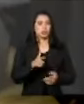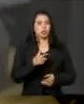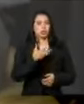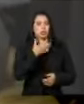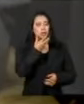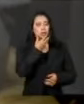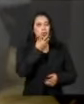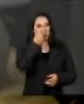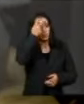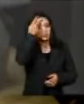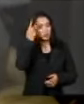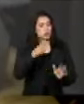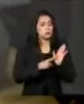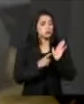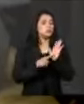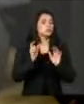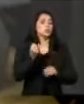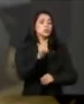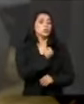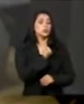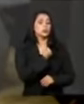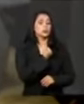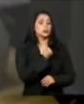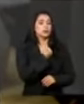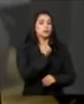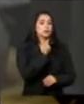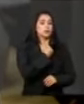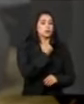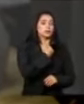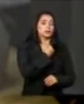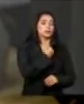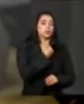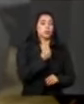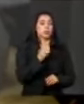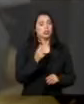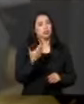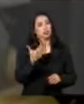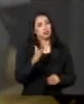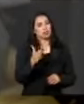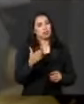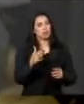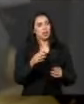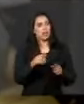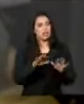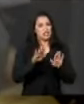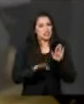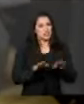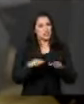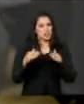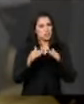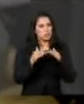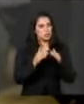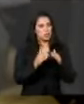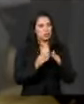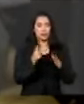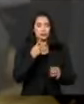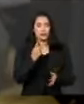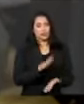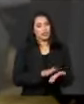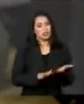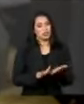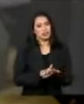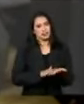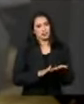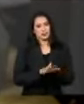que apontam números. Números que nem sempre são coincidentes com outros, que dizem que a eficácia é pequena. Eu não vou entrar neste mérito, senhores